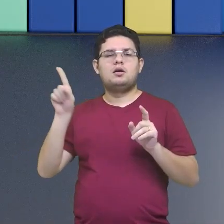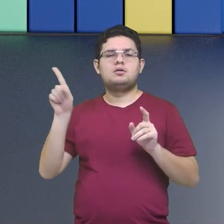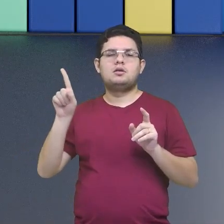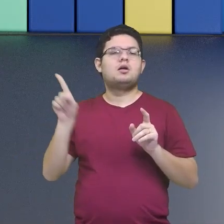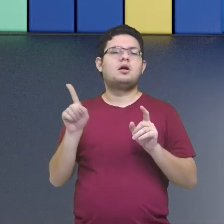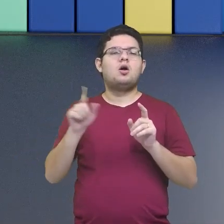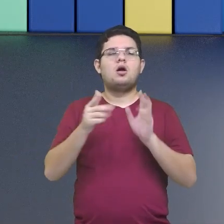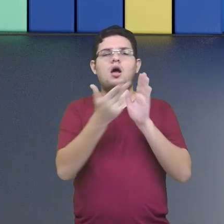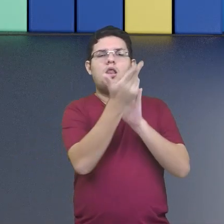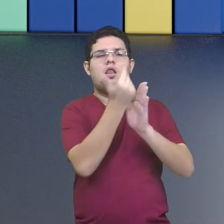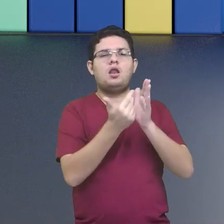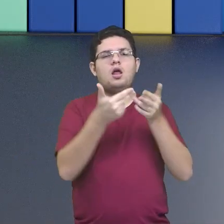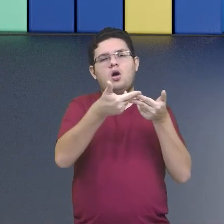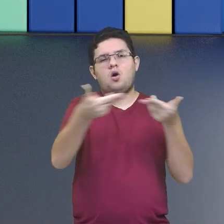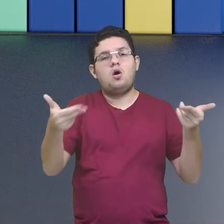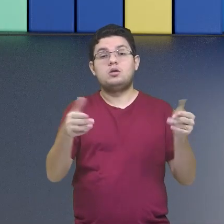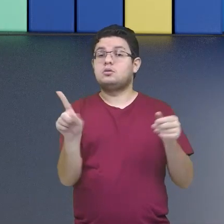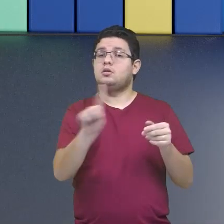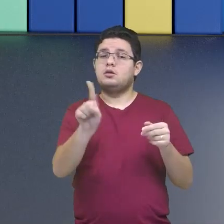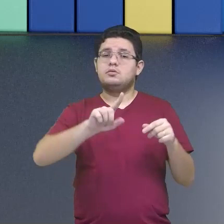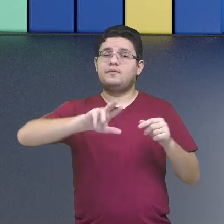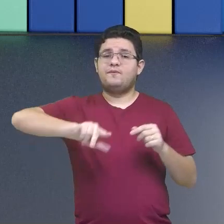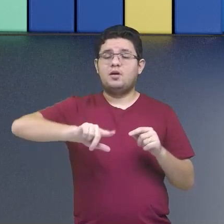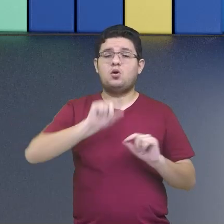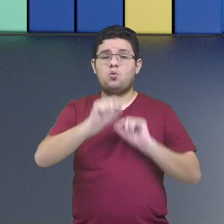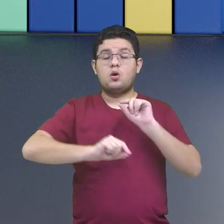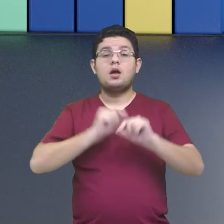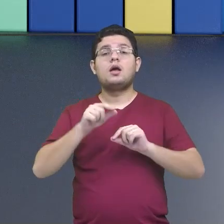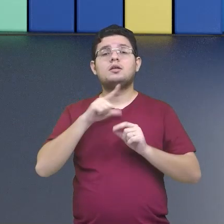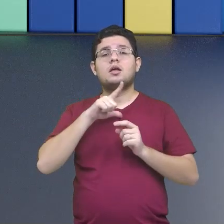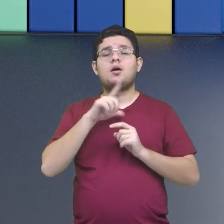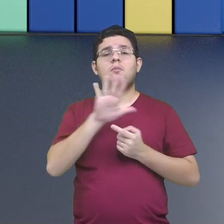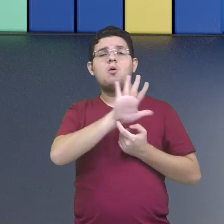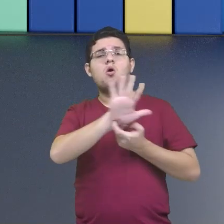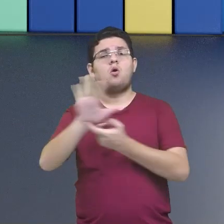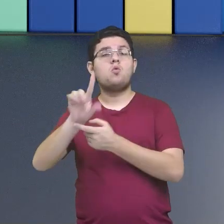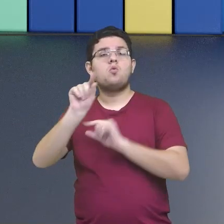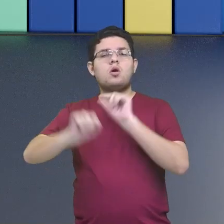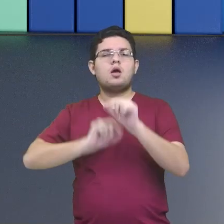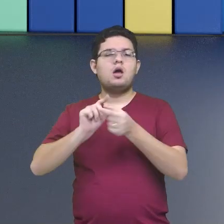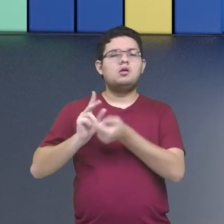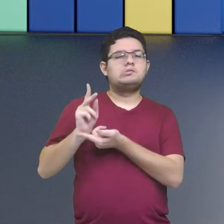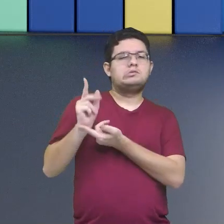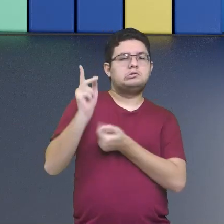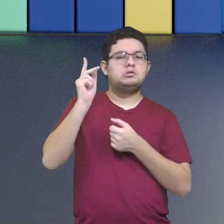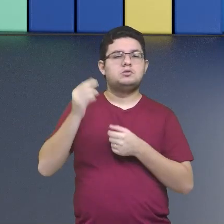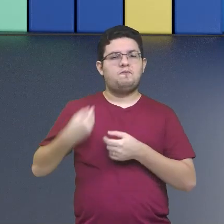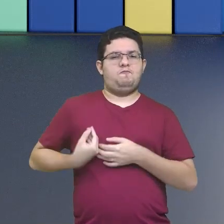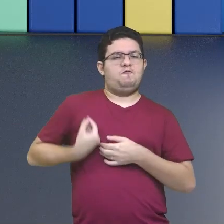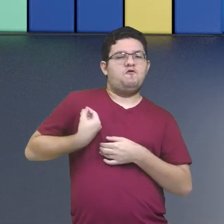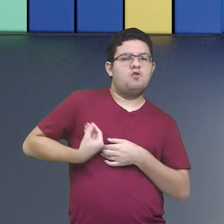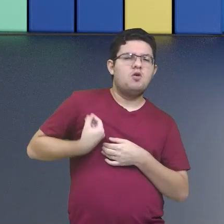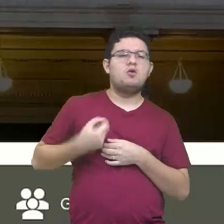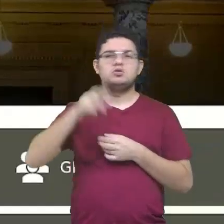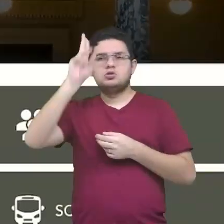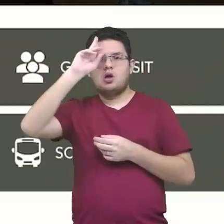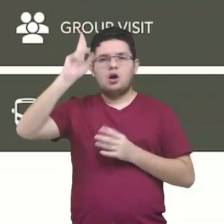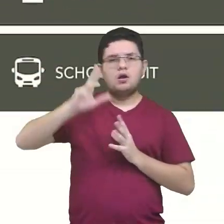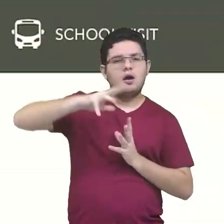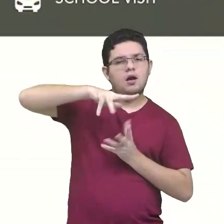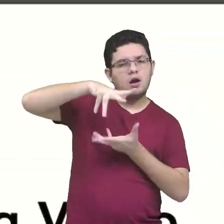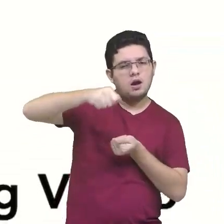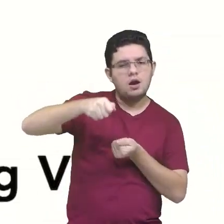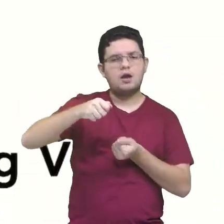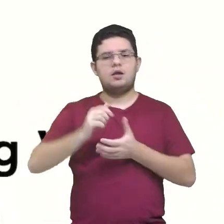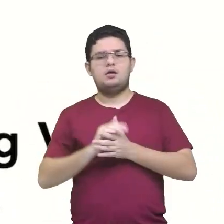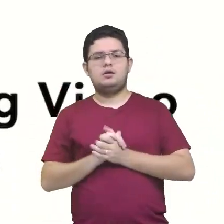né? A gente vai ter ali em exposição os seres vivos, a história da Terra, né? Então a gente vai ter